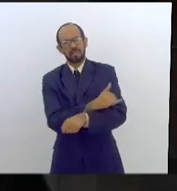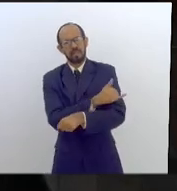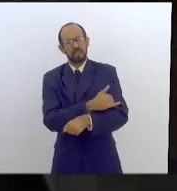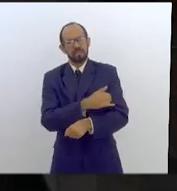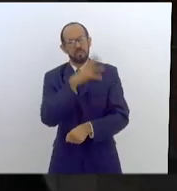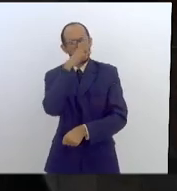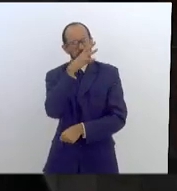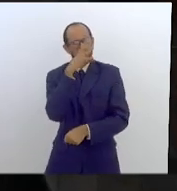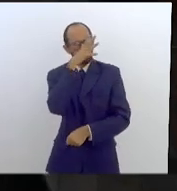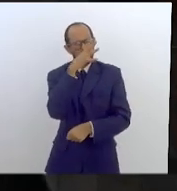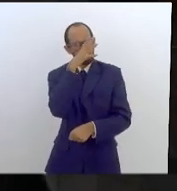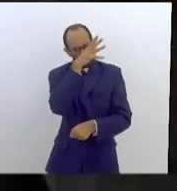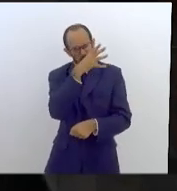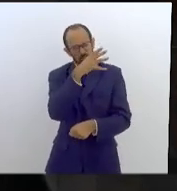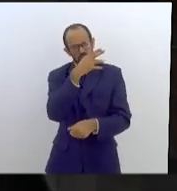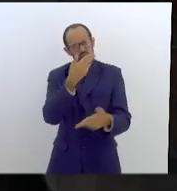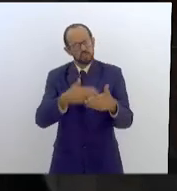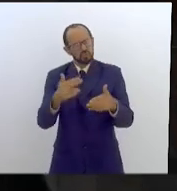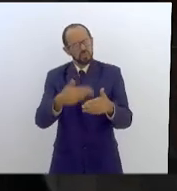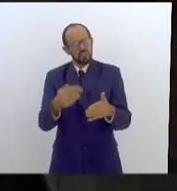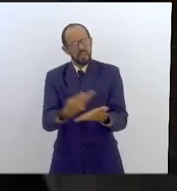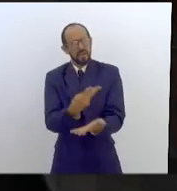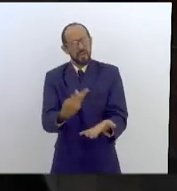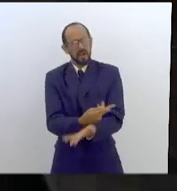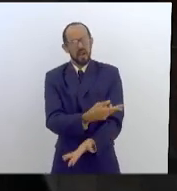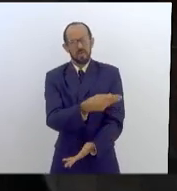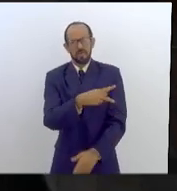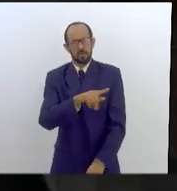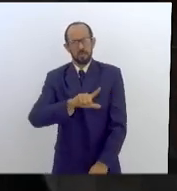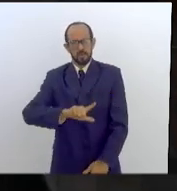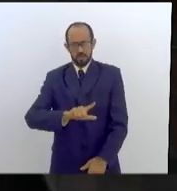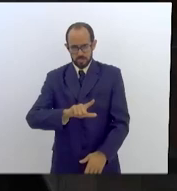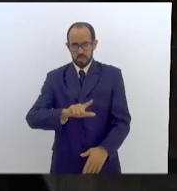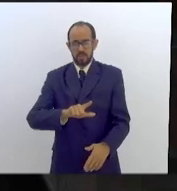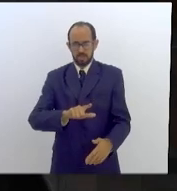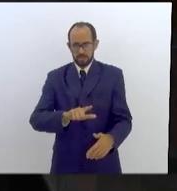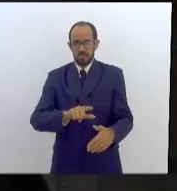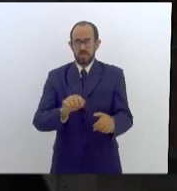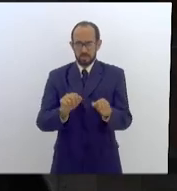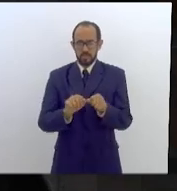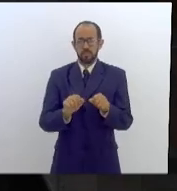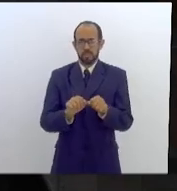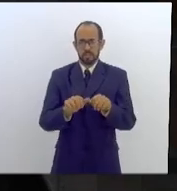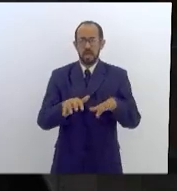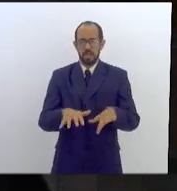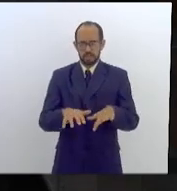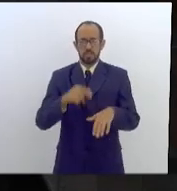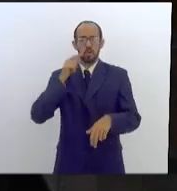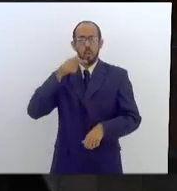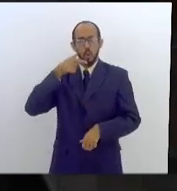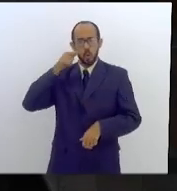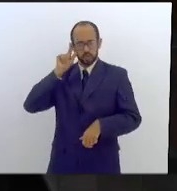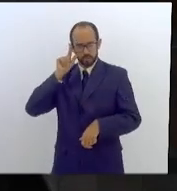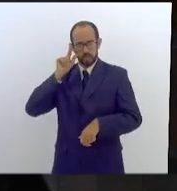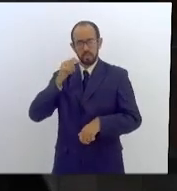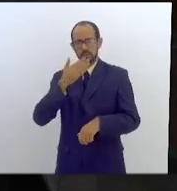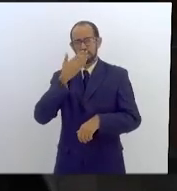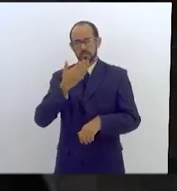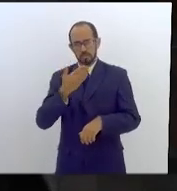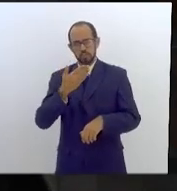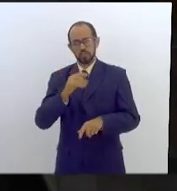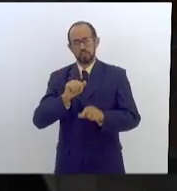mal disfarçada do pl que fez na no dia de ontem nessa petição